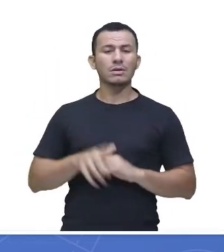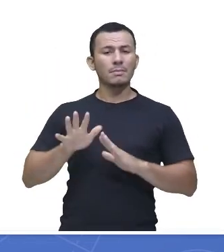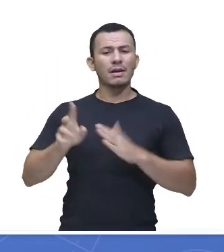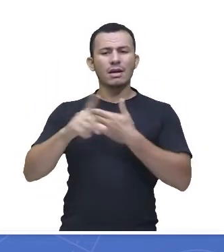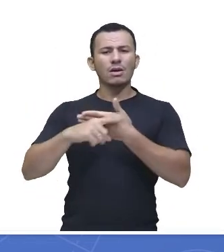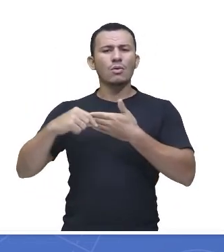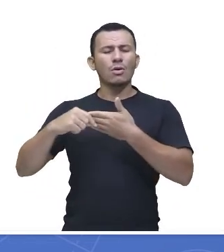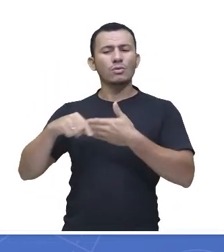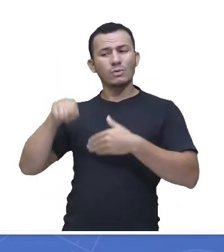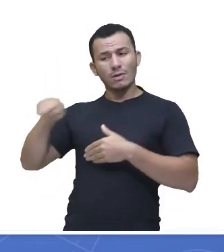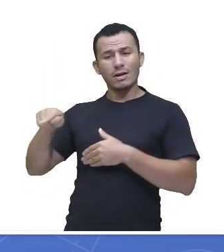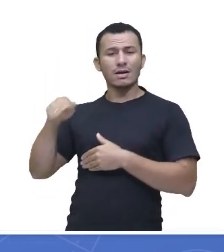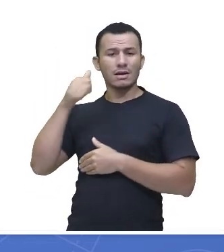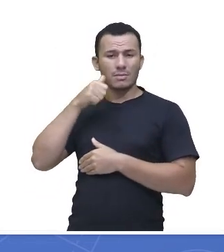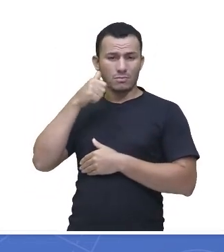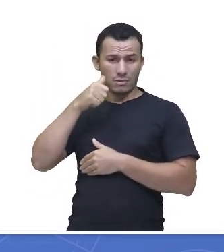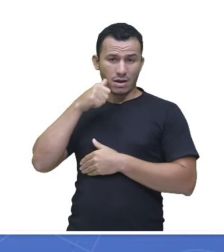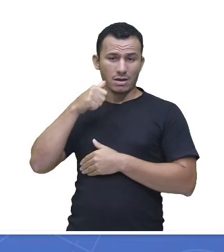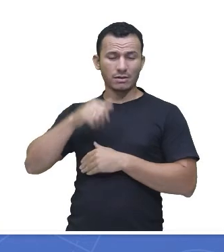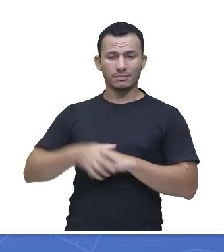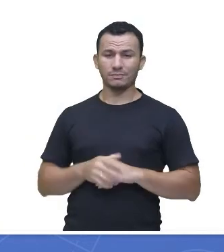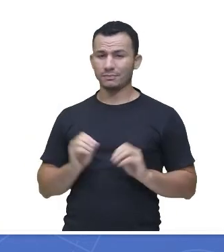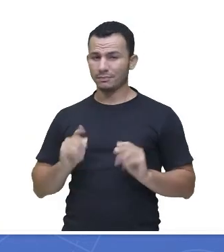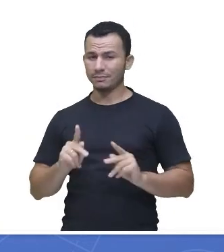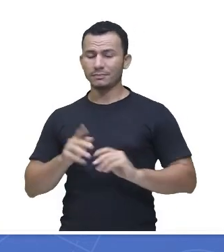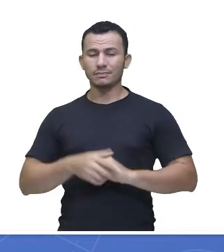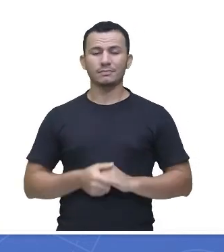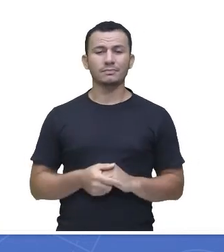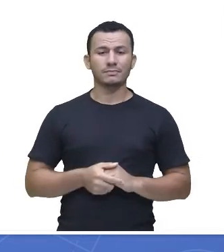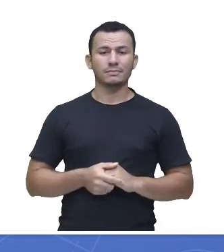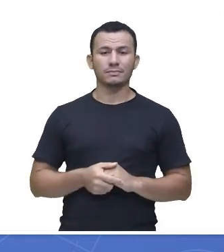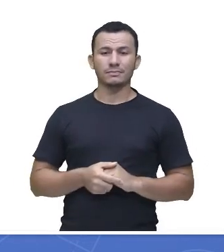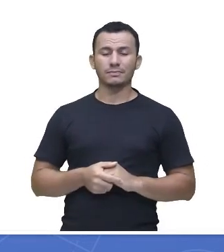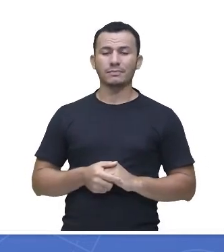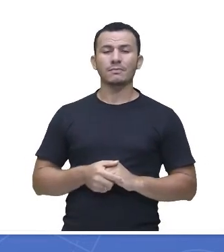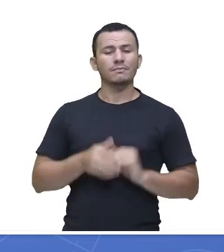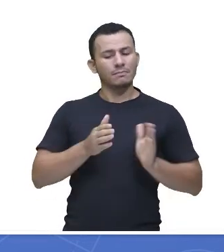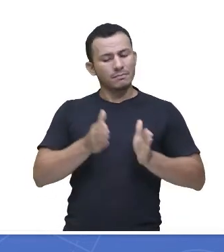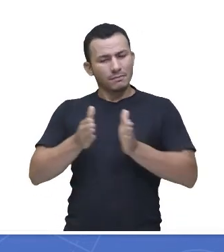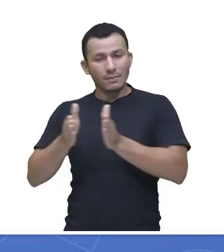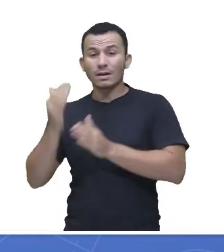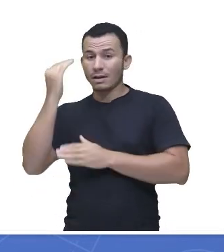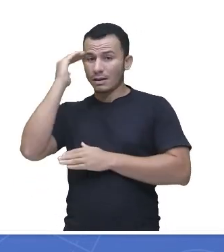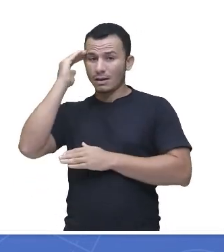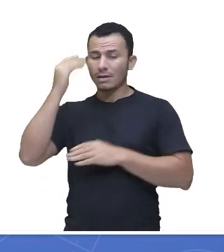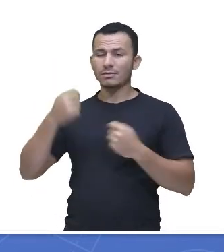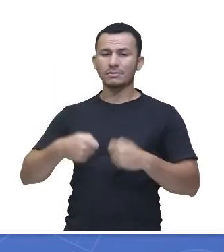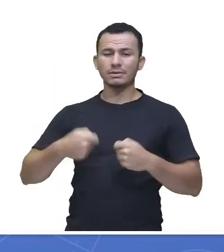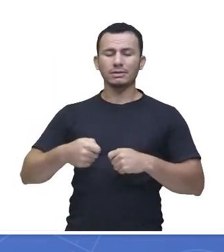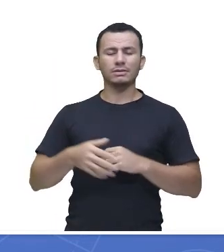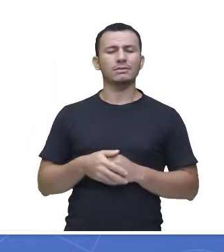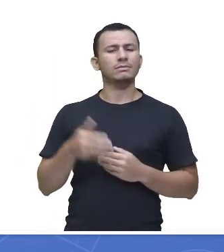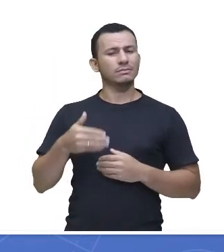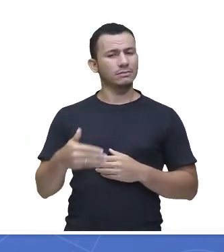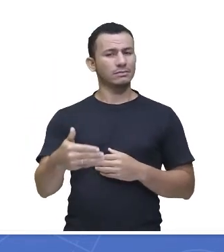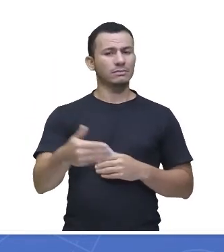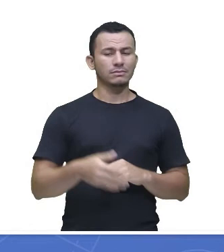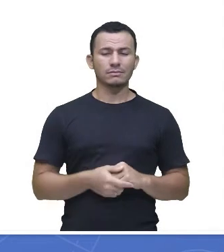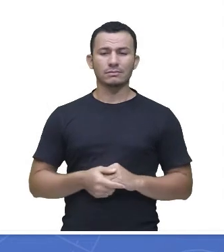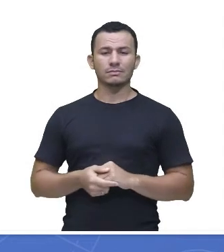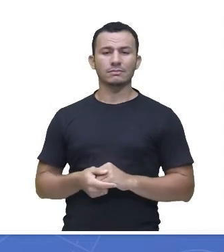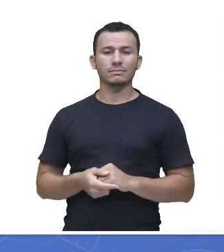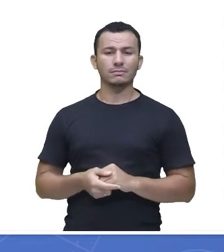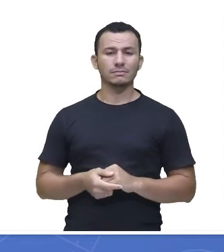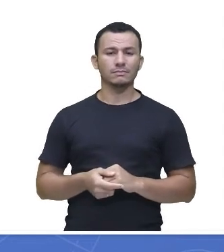autor é Clarice Lispector, uma mulher, certo? Vá compreendendo a partir daí. Seguindo, então, nós temos,